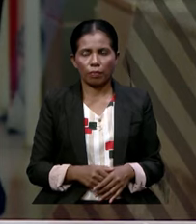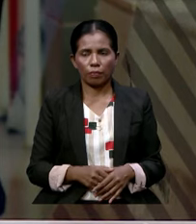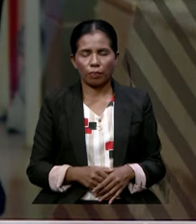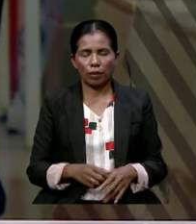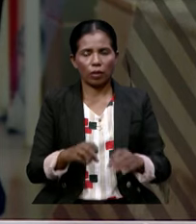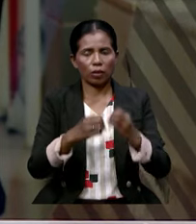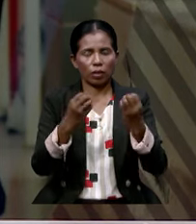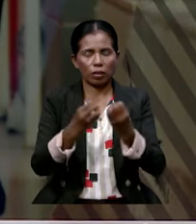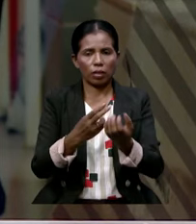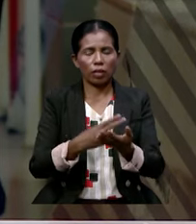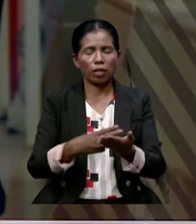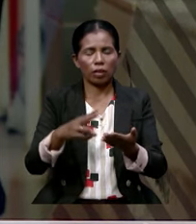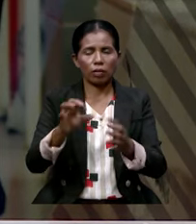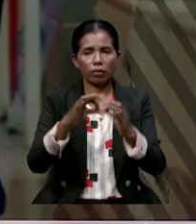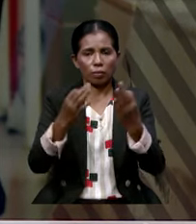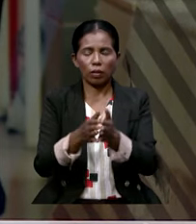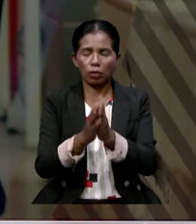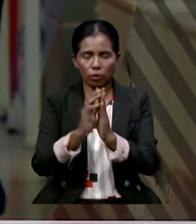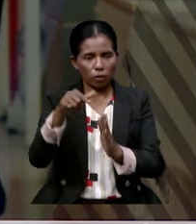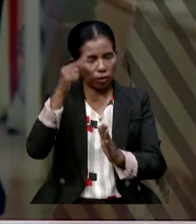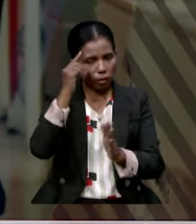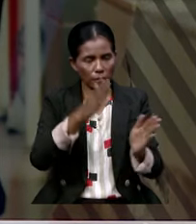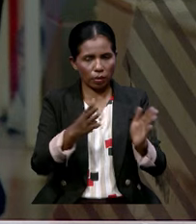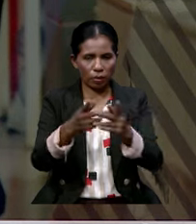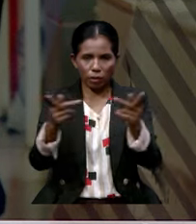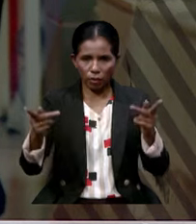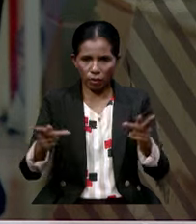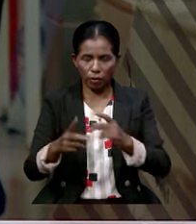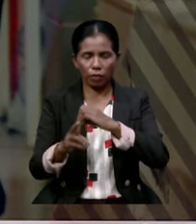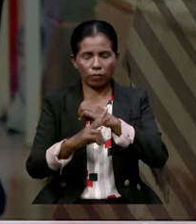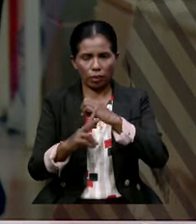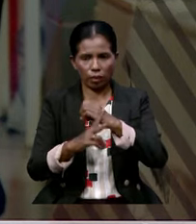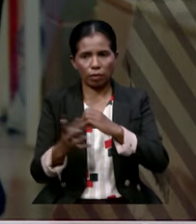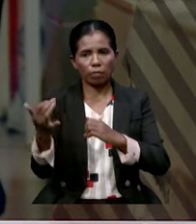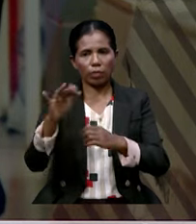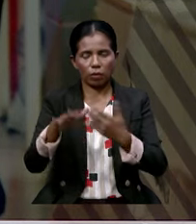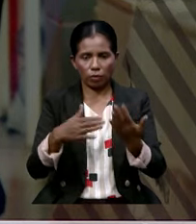A Organização Sagrada Família e o seu governo atuam para preparar fato improvisório para vítima e evicção de Sira.